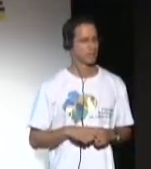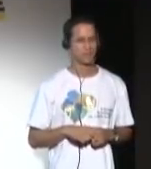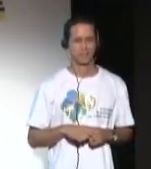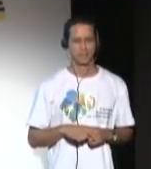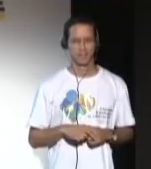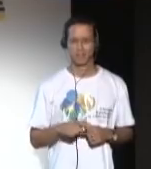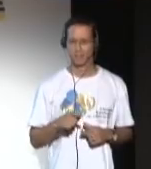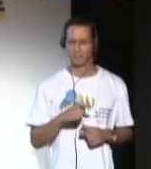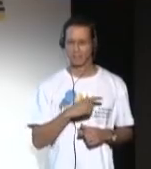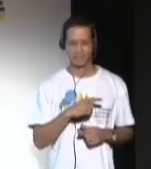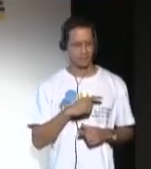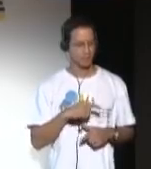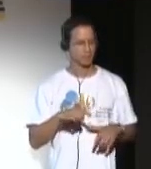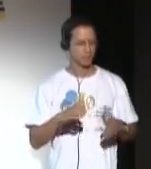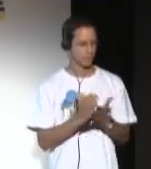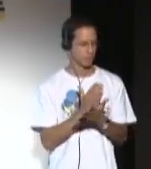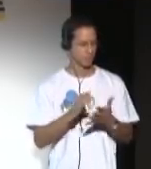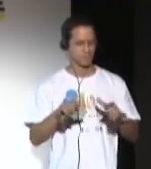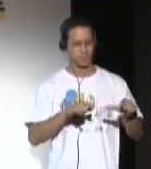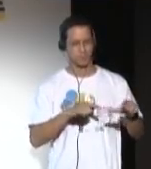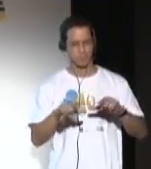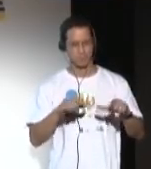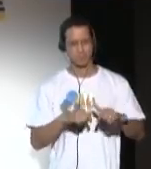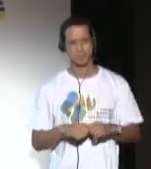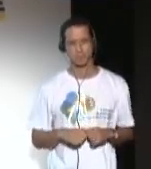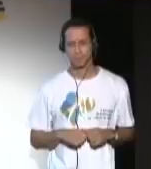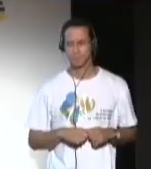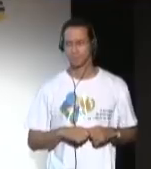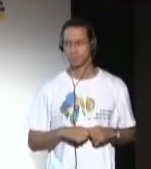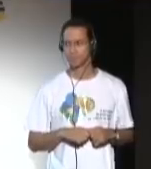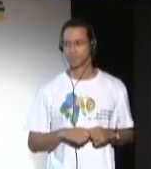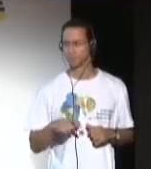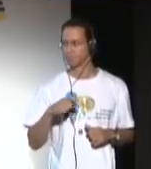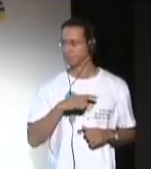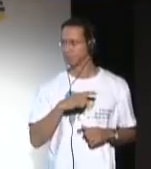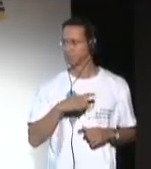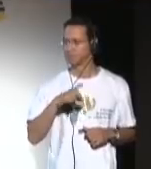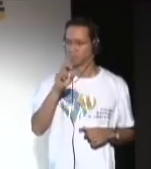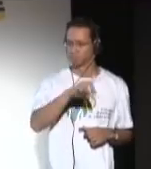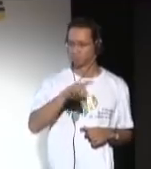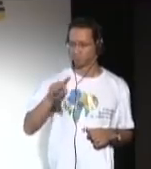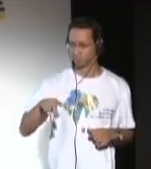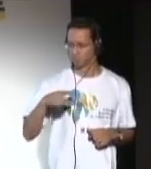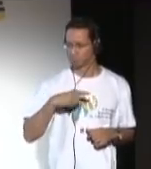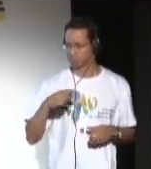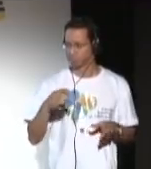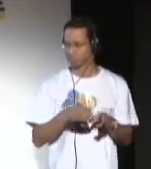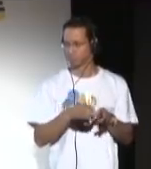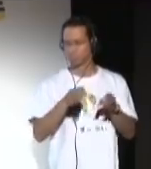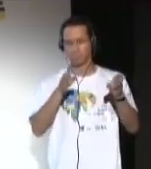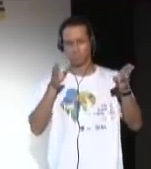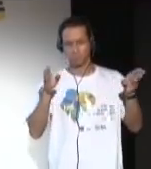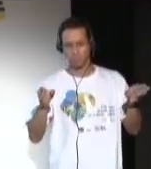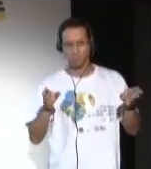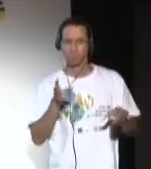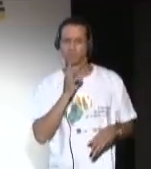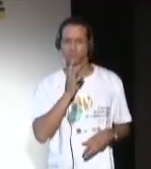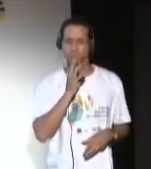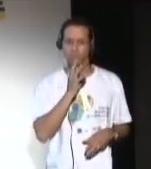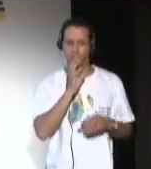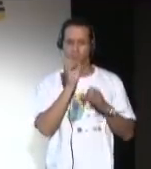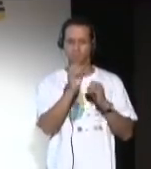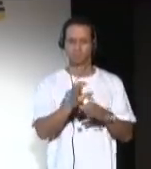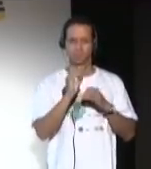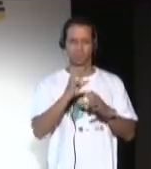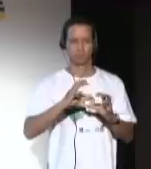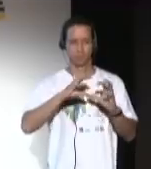Sempre tem alguém que trabalha lá. Enfim, tem esses 2 professores que têm ampliado aí o nível de conhecimento sobre a educação